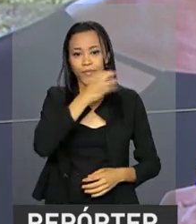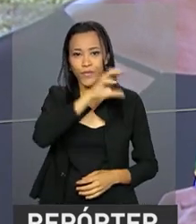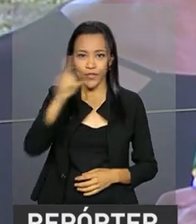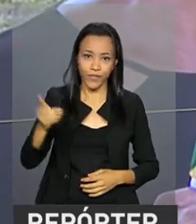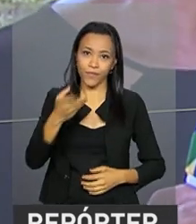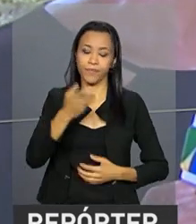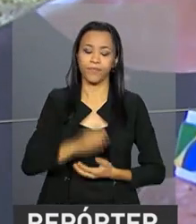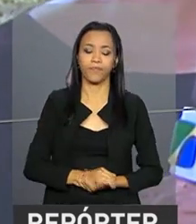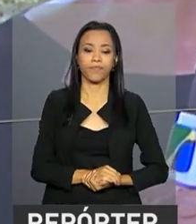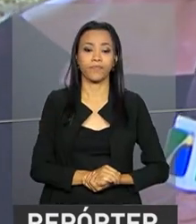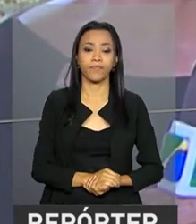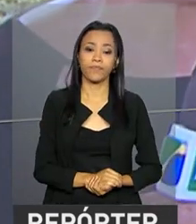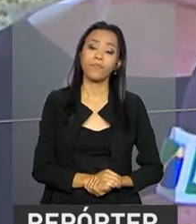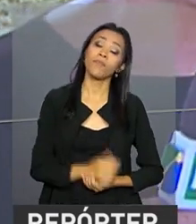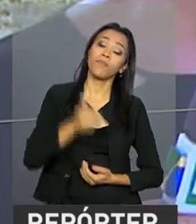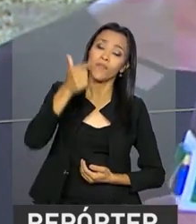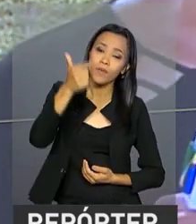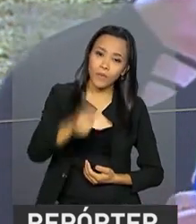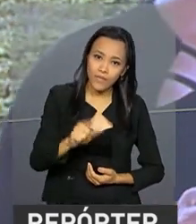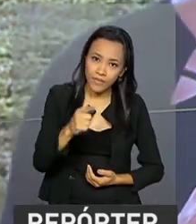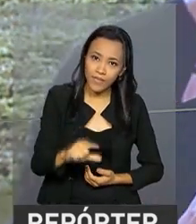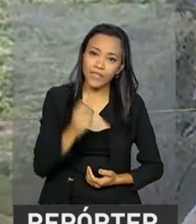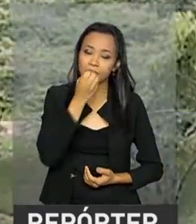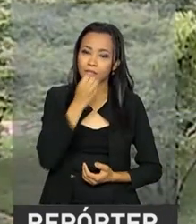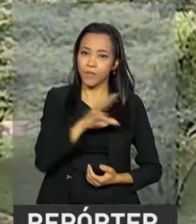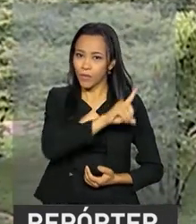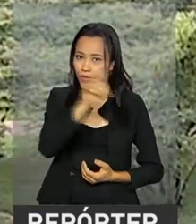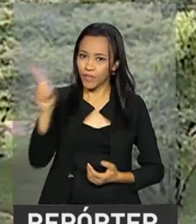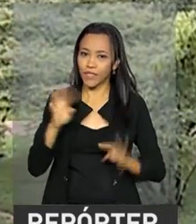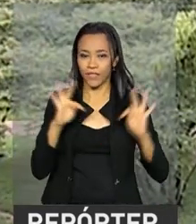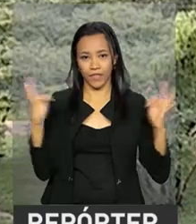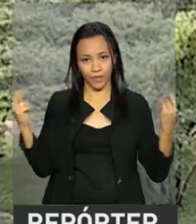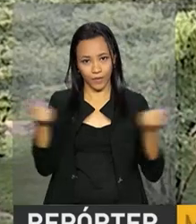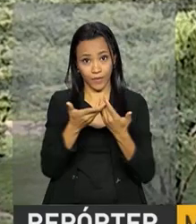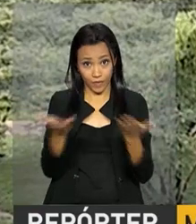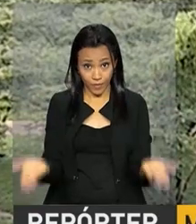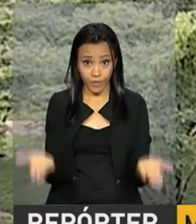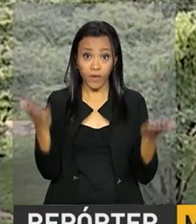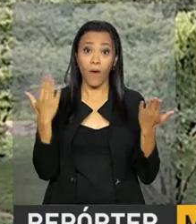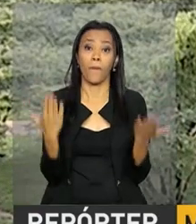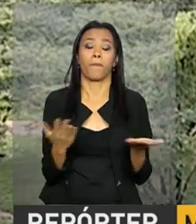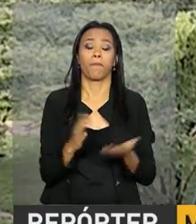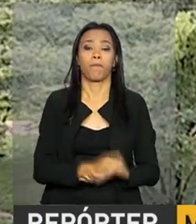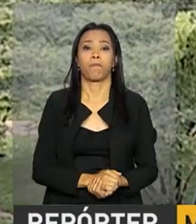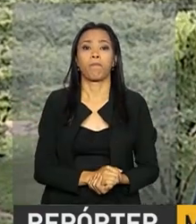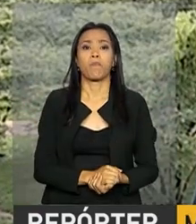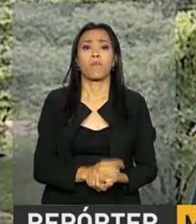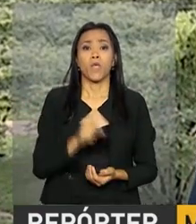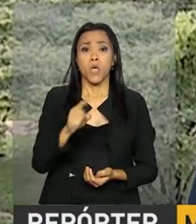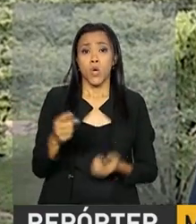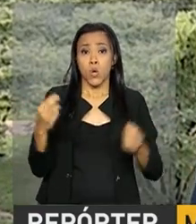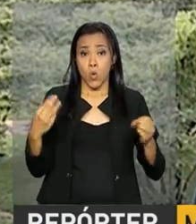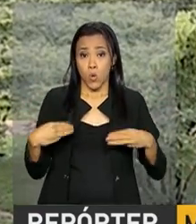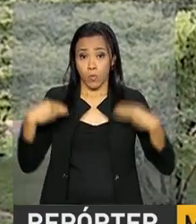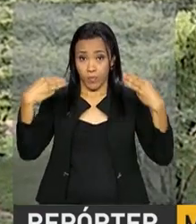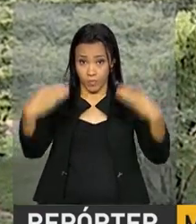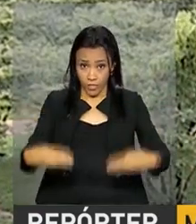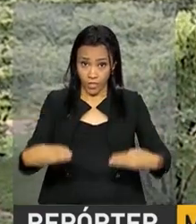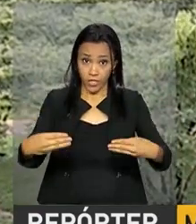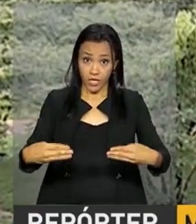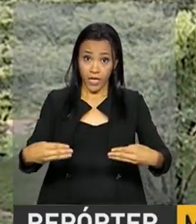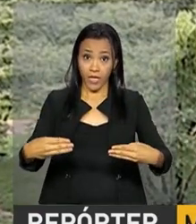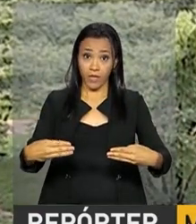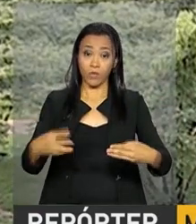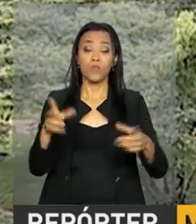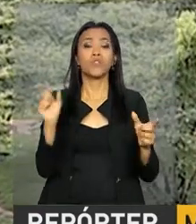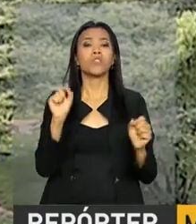dia bom dia mais uma vez Leandro Bom dia a todos mais uma vez também olha Leandro o ministério dos transportes